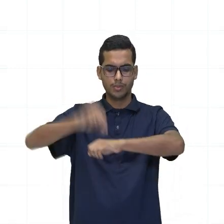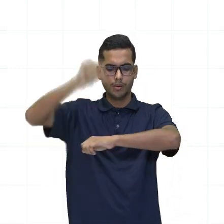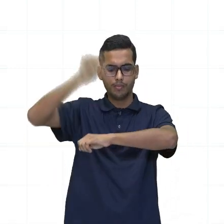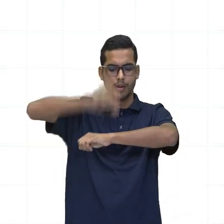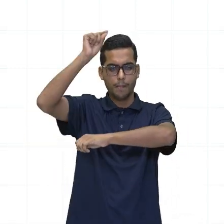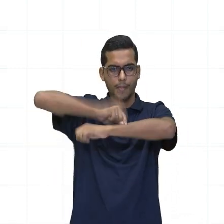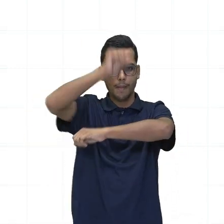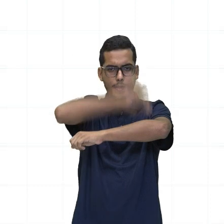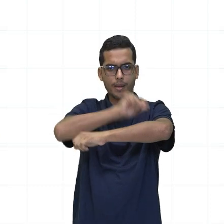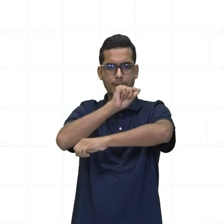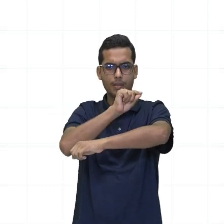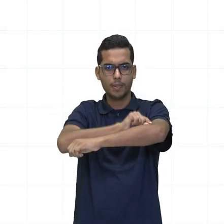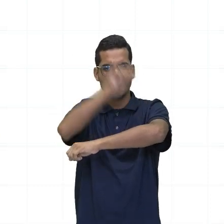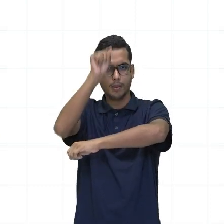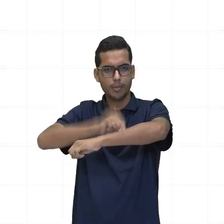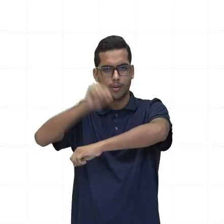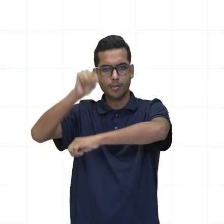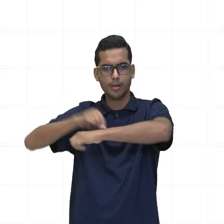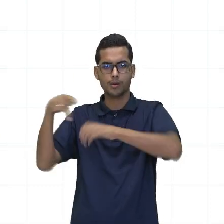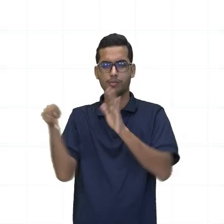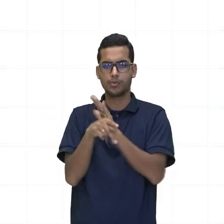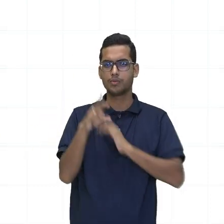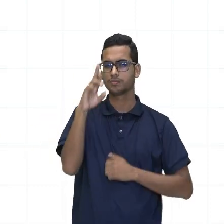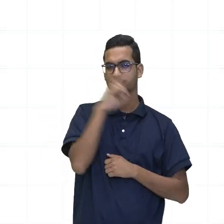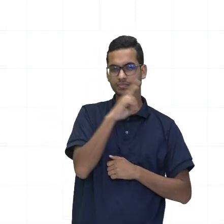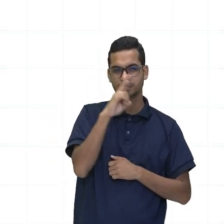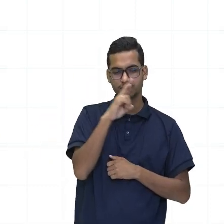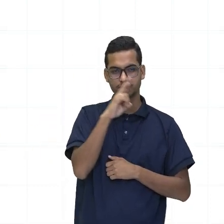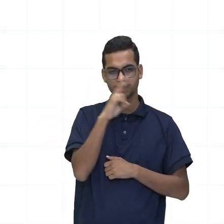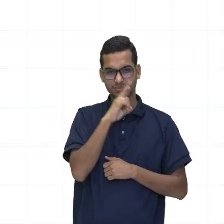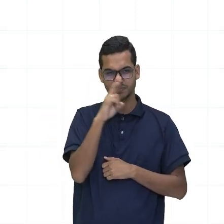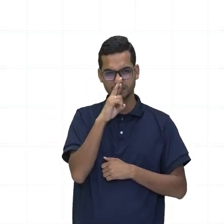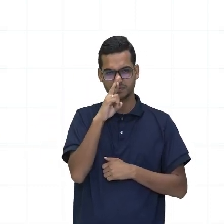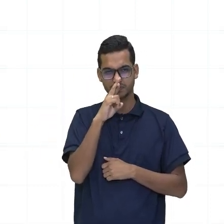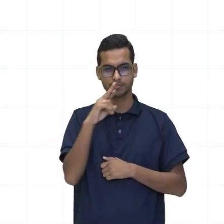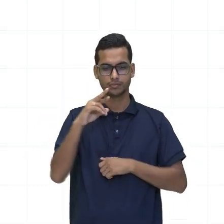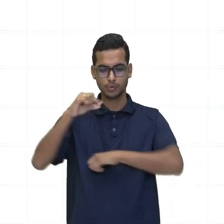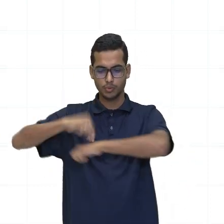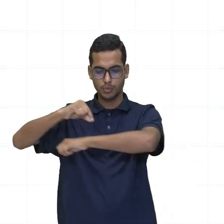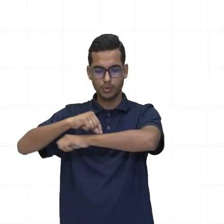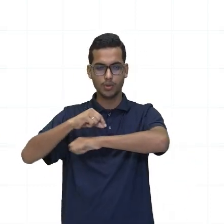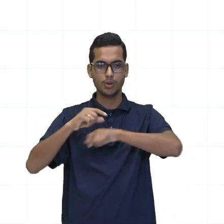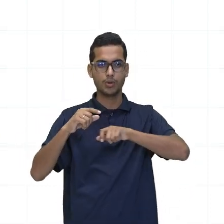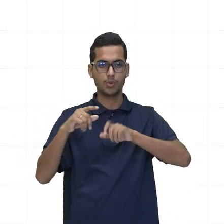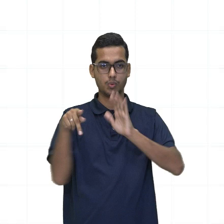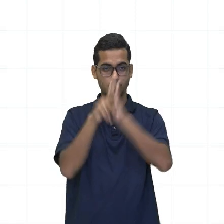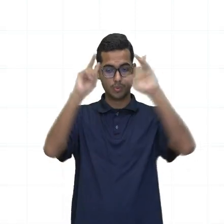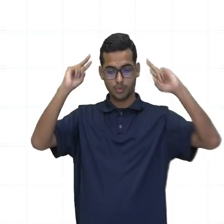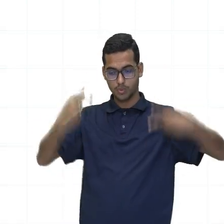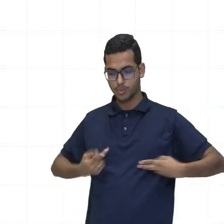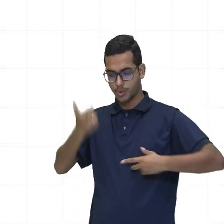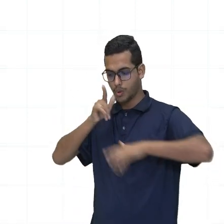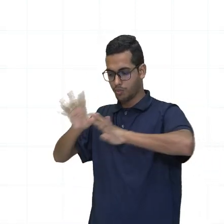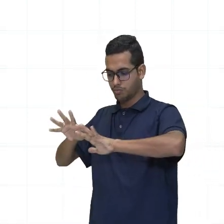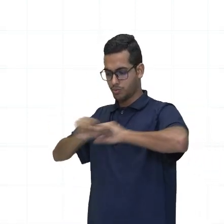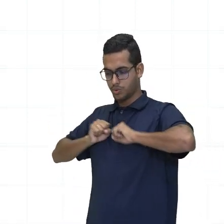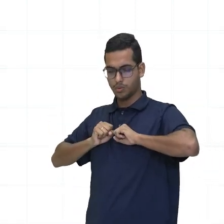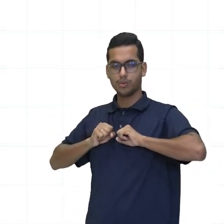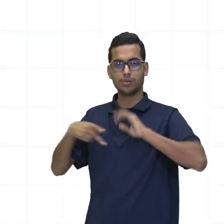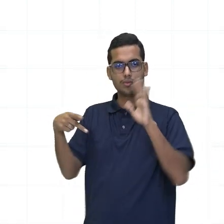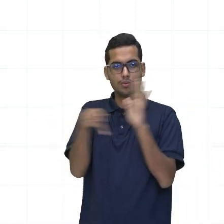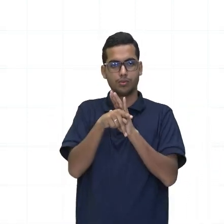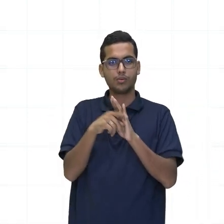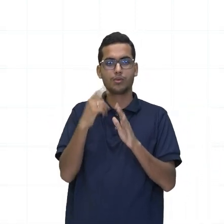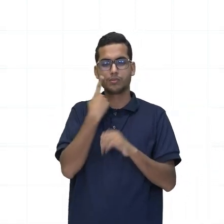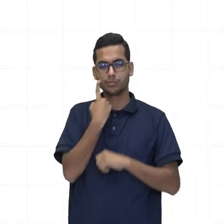pulgas de ratos para os seres humanos, e a rickettsiosis, tá? Então, no caso aí da peste, né, muitos ouviram falar sobre a